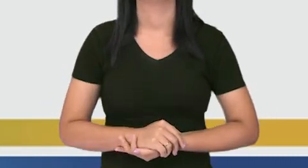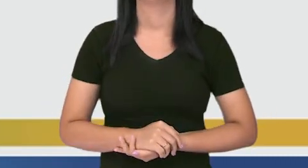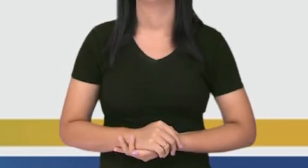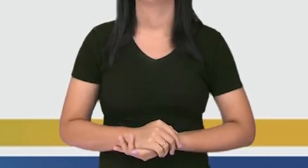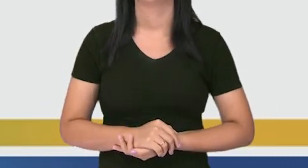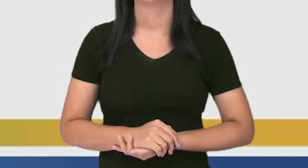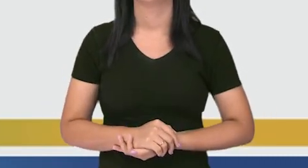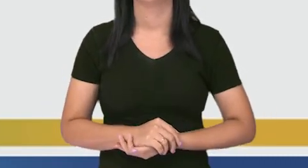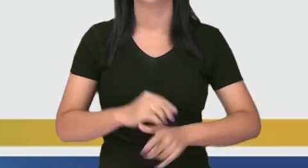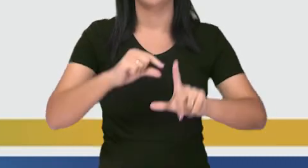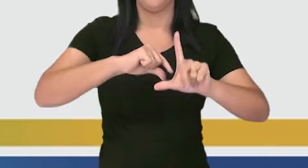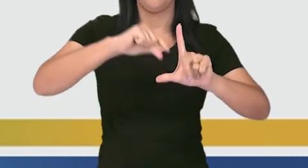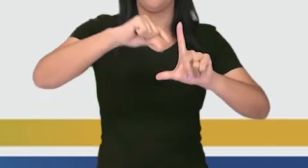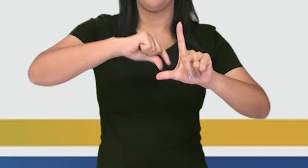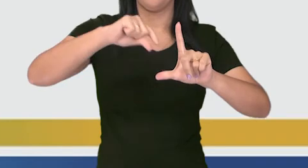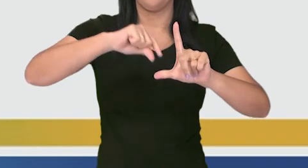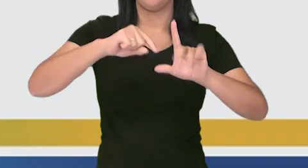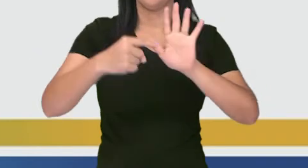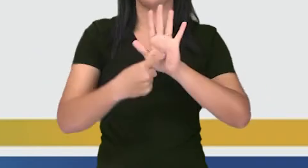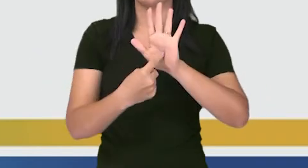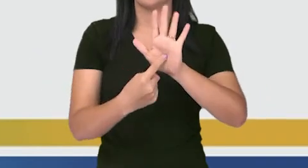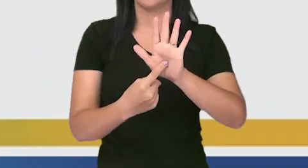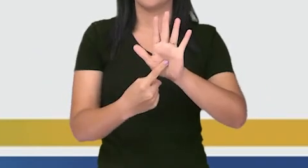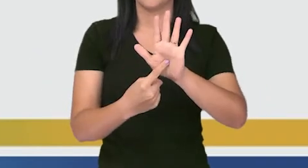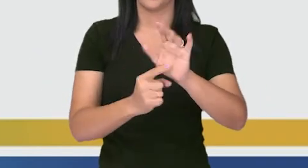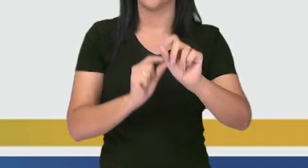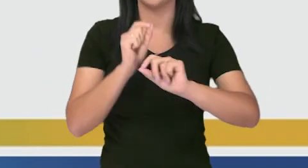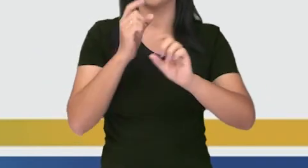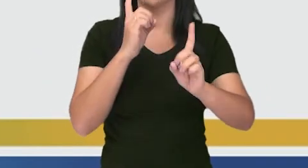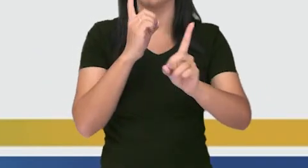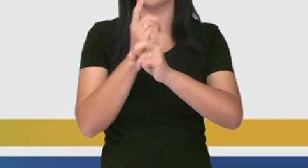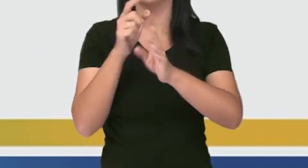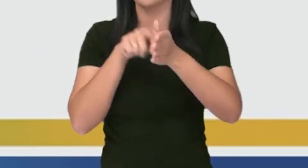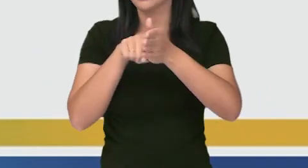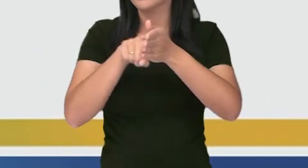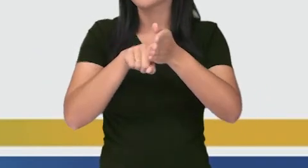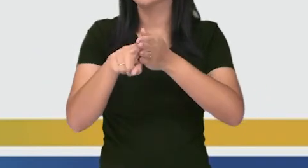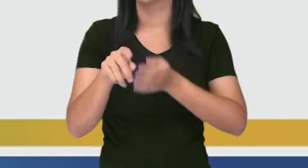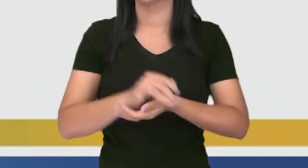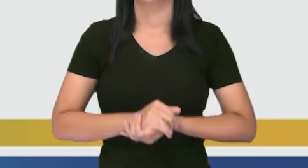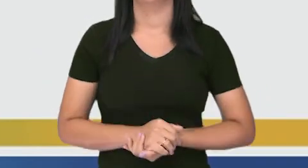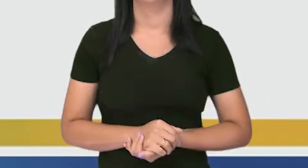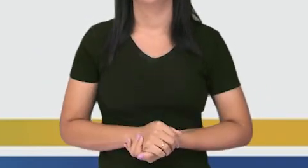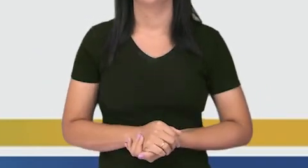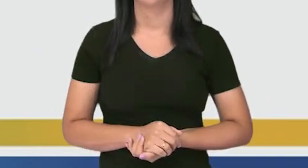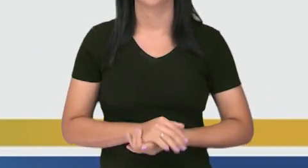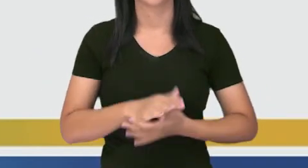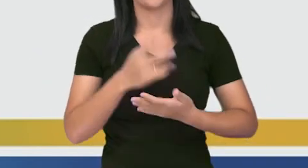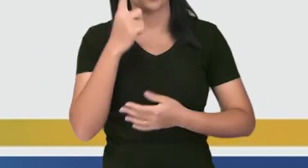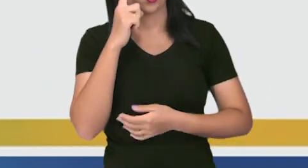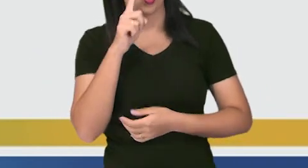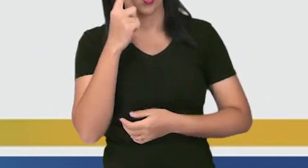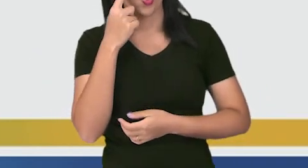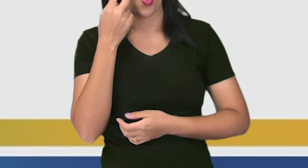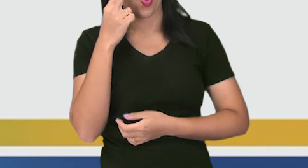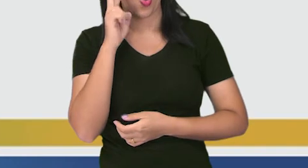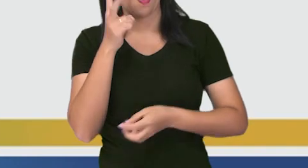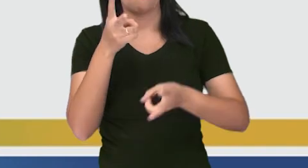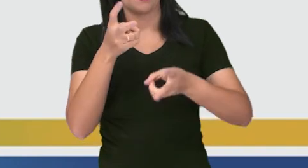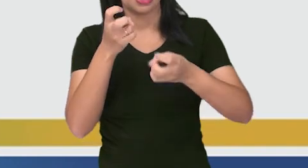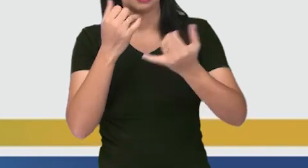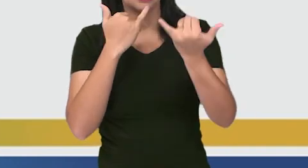trabalham nela o gráfico mostra o resultado da pesquisa e de acordo com